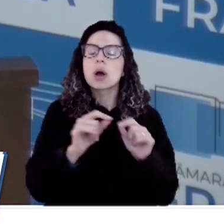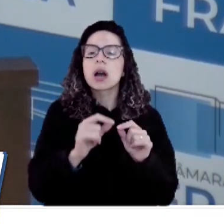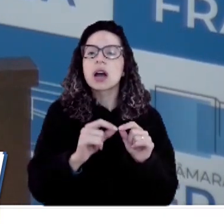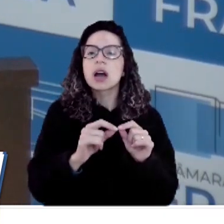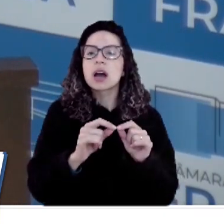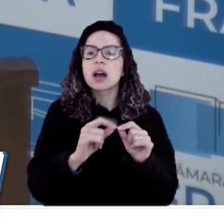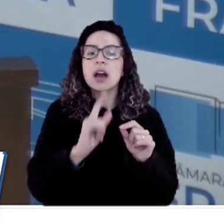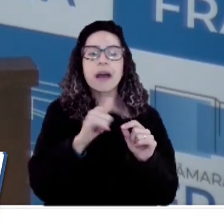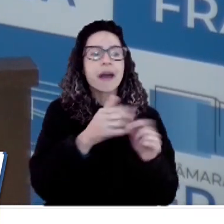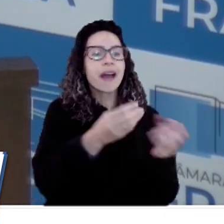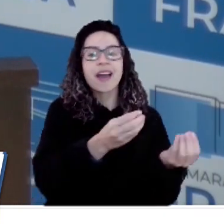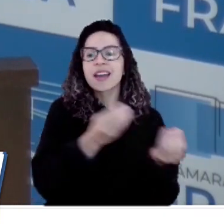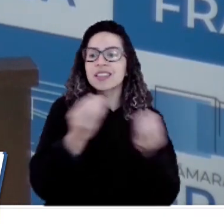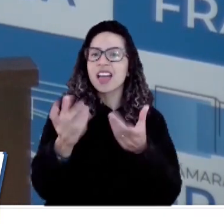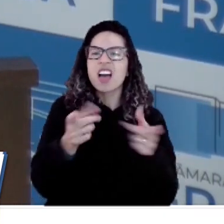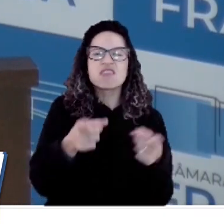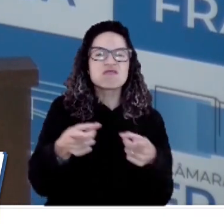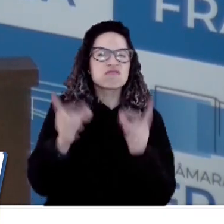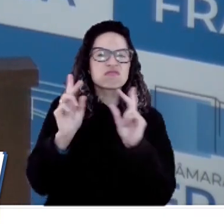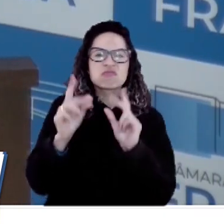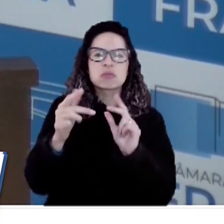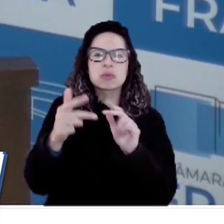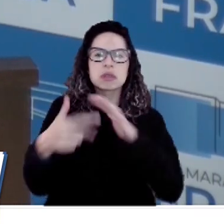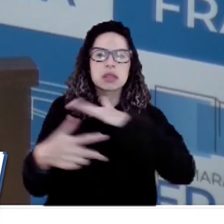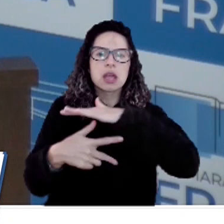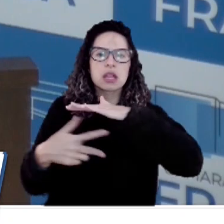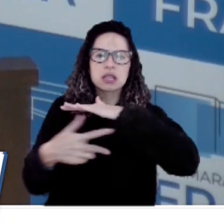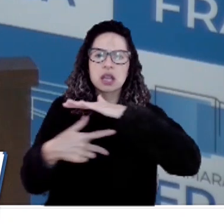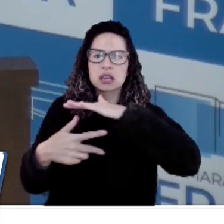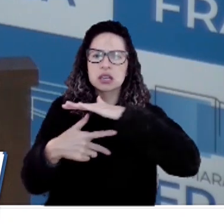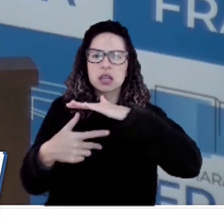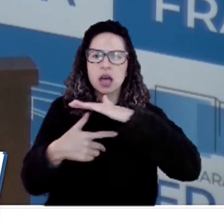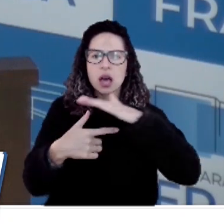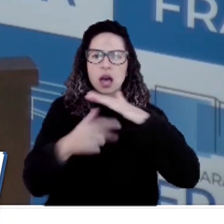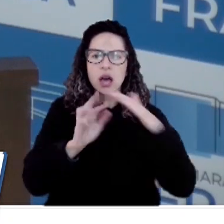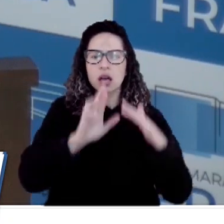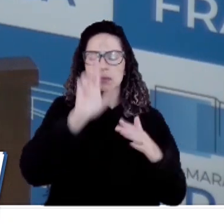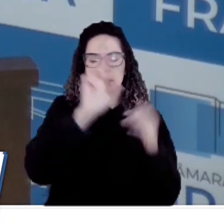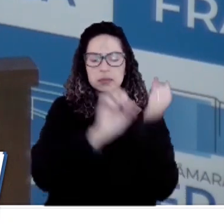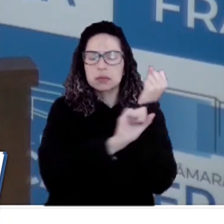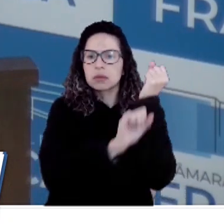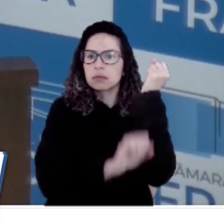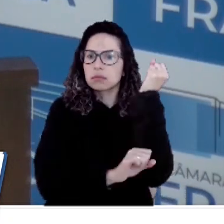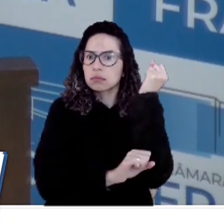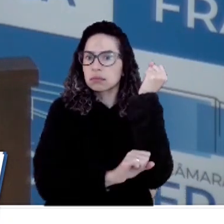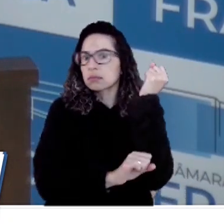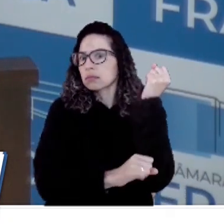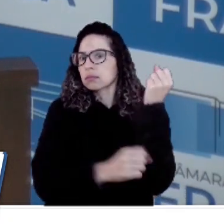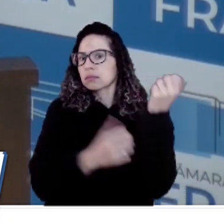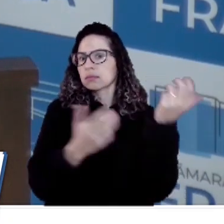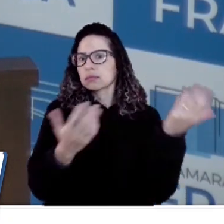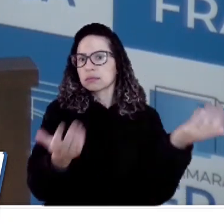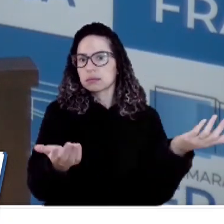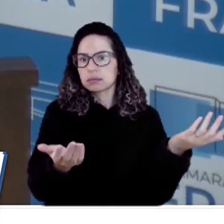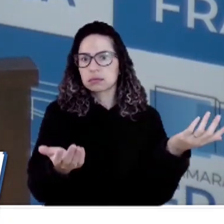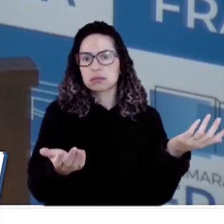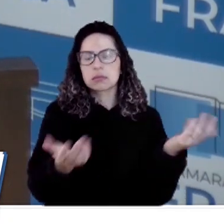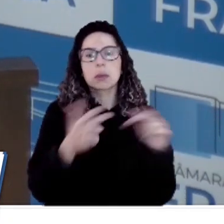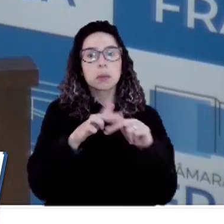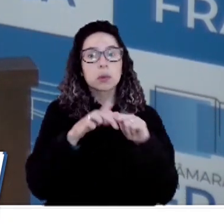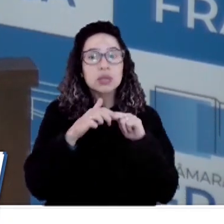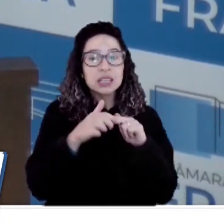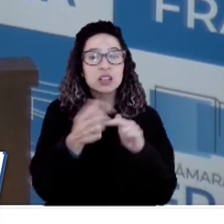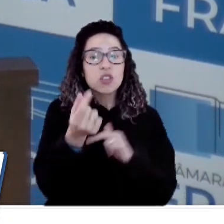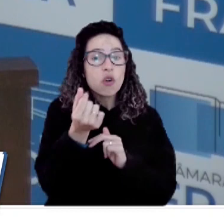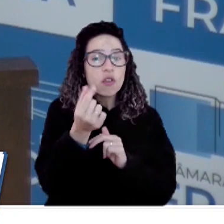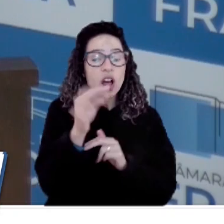de terceiros o controle acionista da Sabesp. Com isso, o preço da tarifa, com